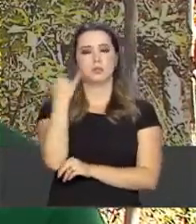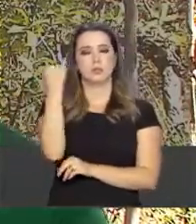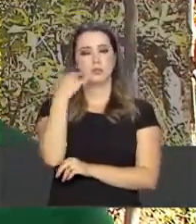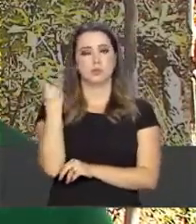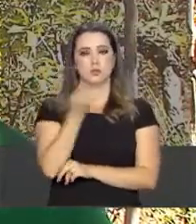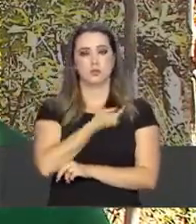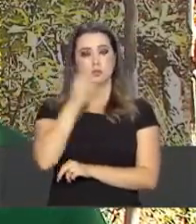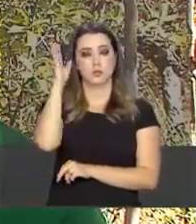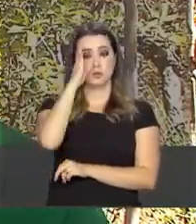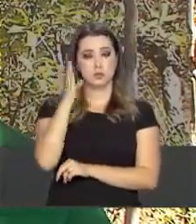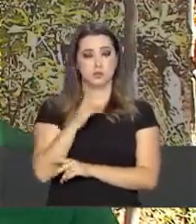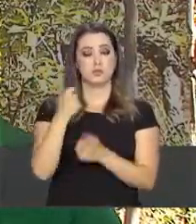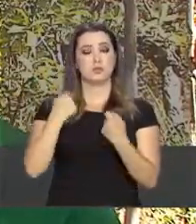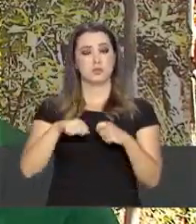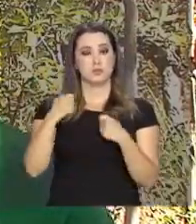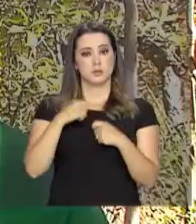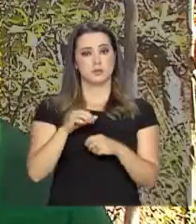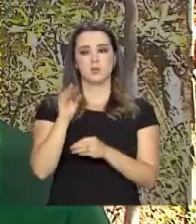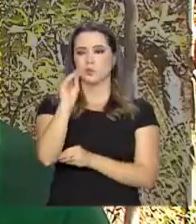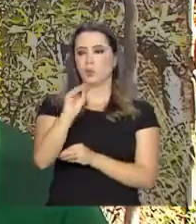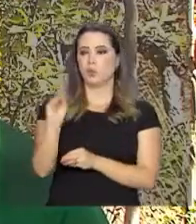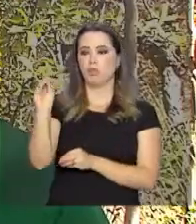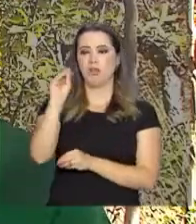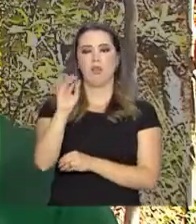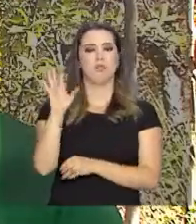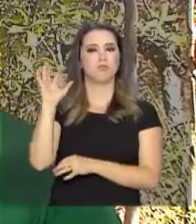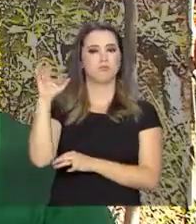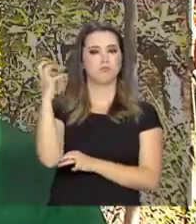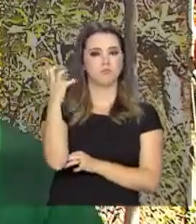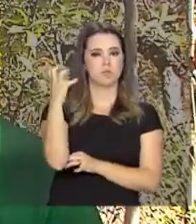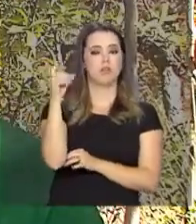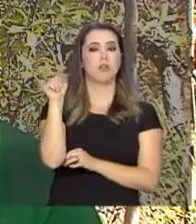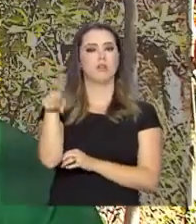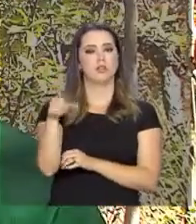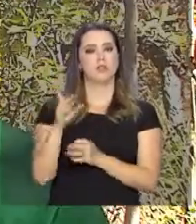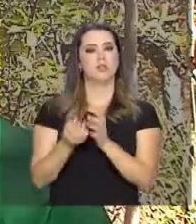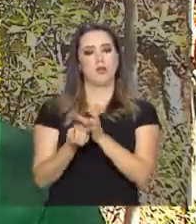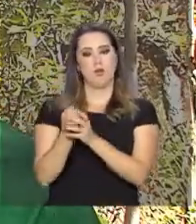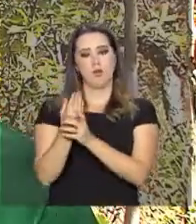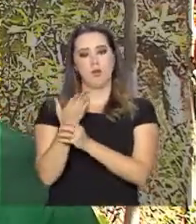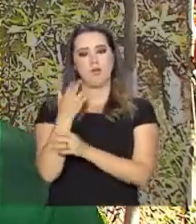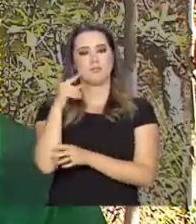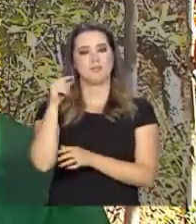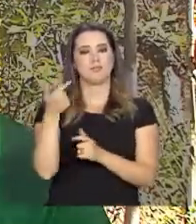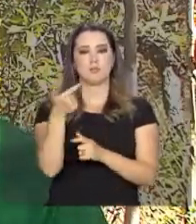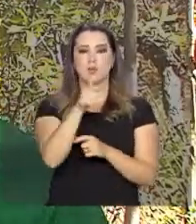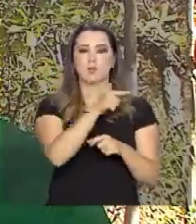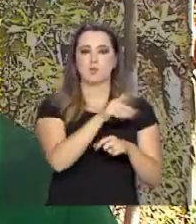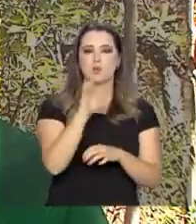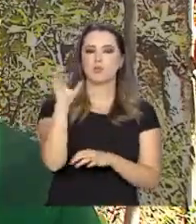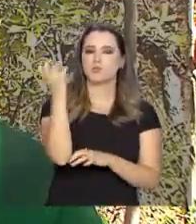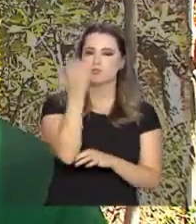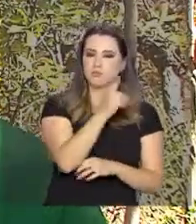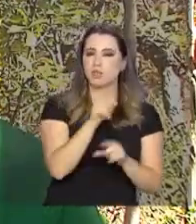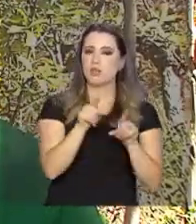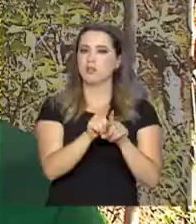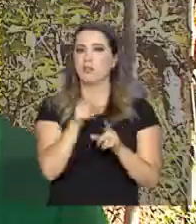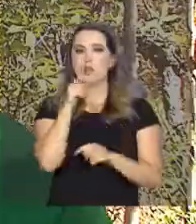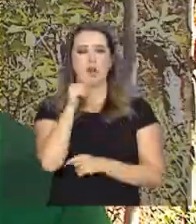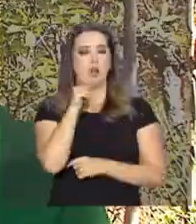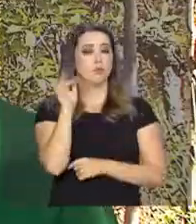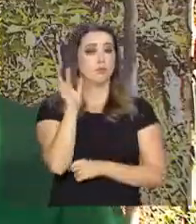Brasil tem que valorizar esse bioma, né? Que é uma fonte genética, né? Para todos os outros biomas e é uma fonte de água para todo o nosso